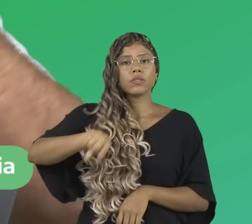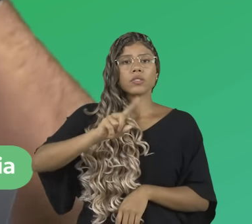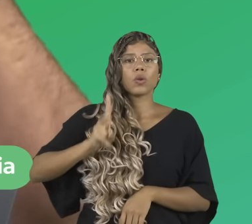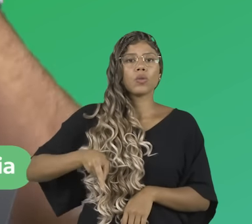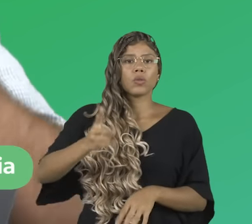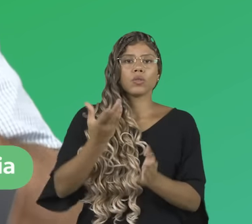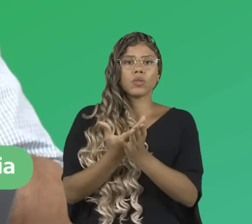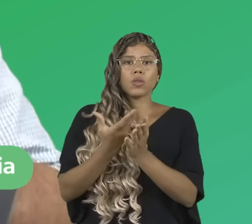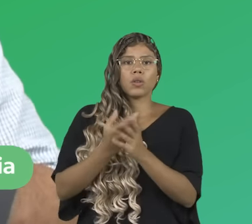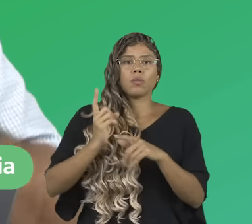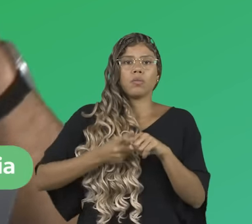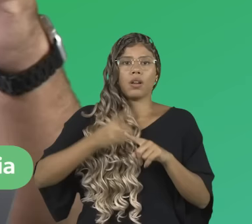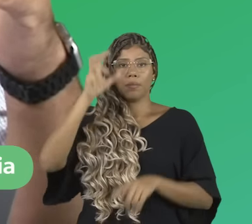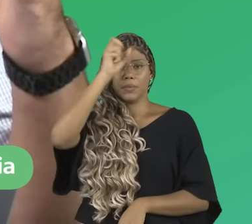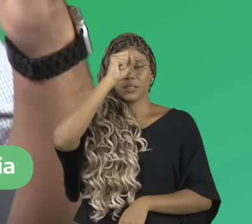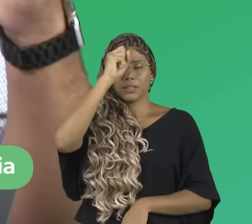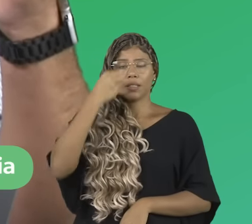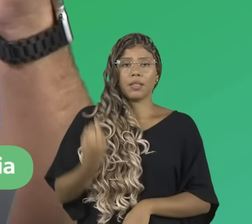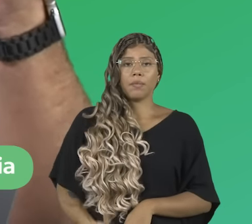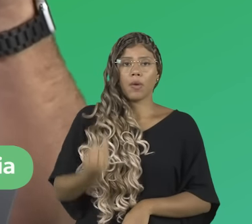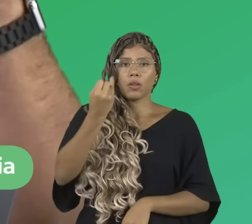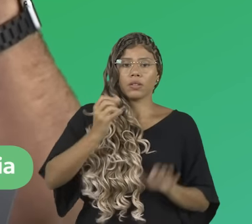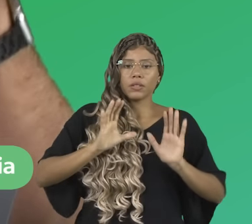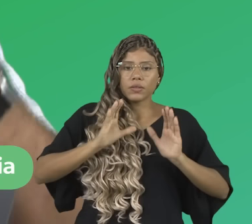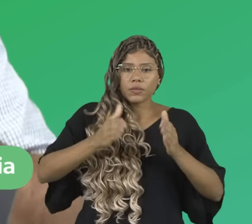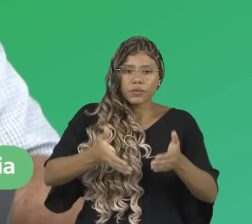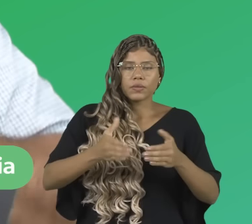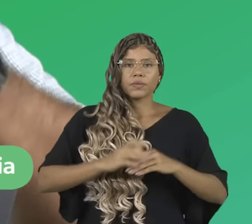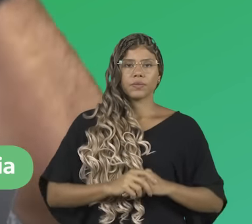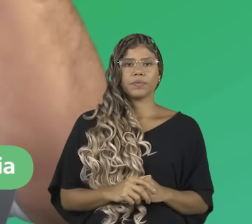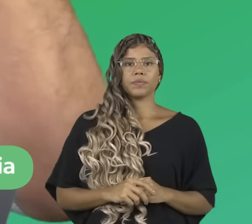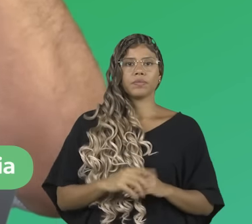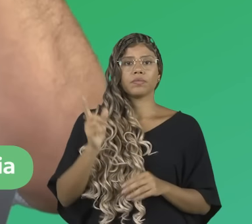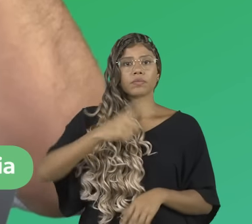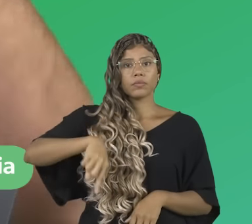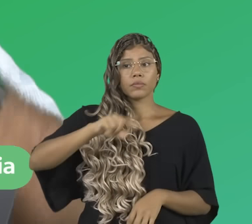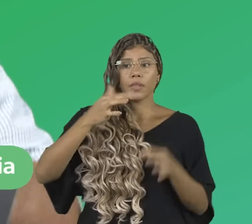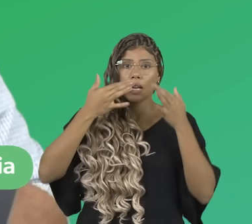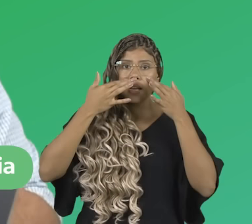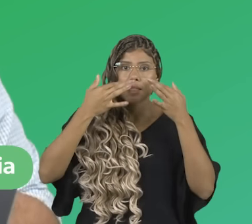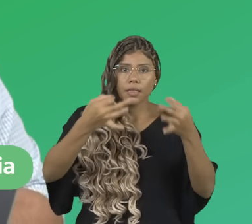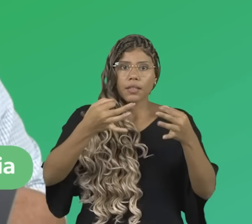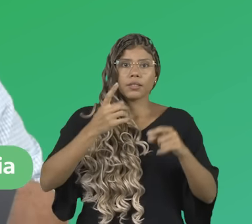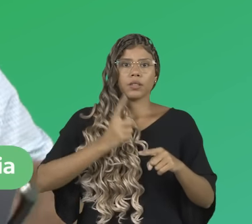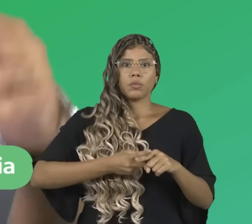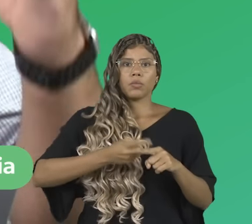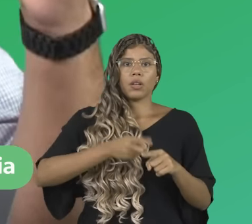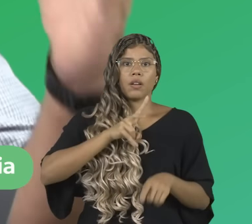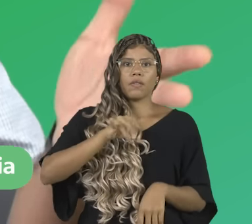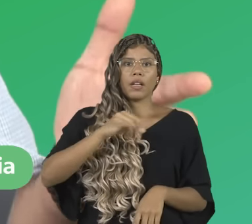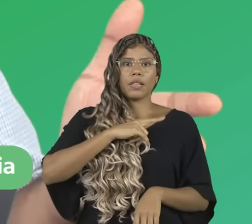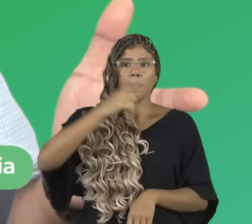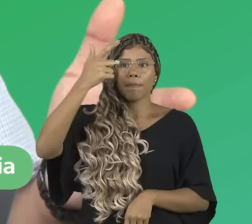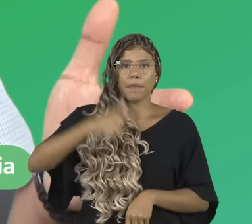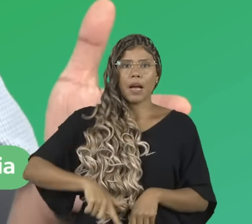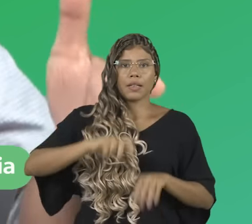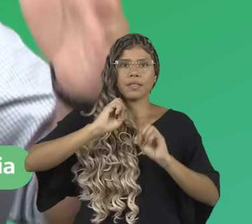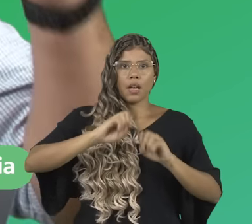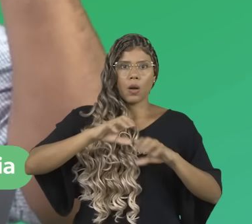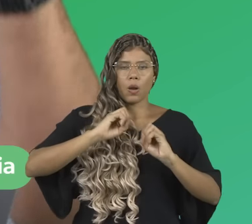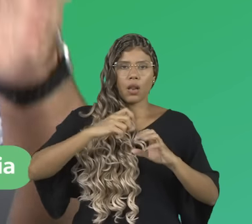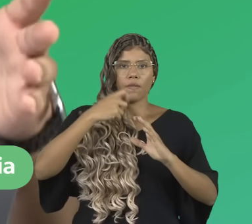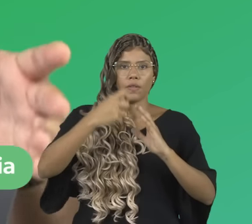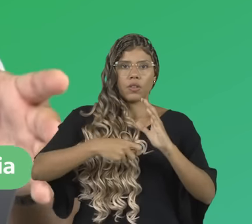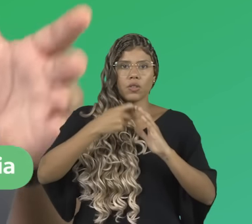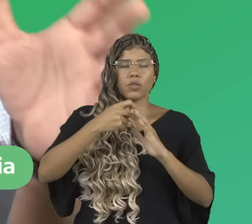nisso, estejam de olho, porque vai ser liberado mais material. O Enem Não Tira Férias está aí, está acompanhando vocês, e a gente está aqui torcendo por vocês